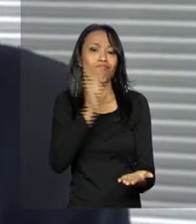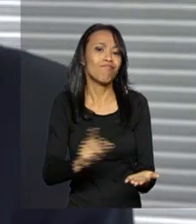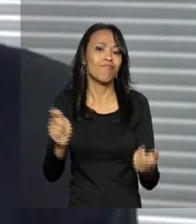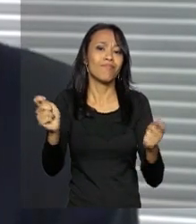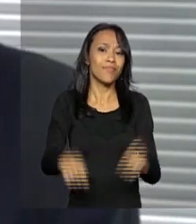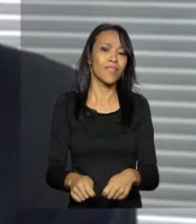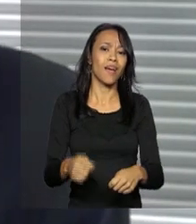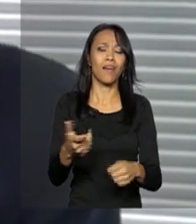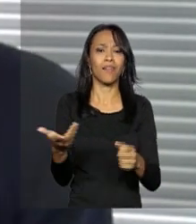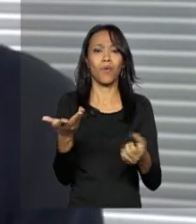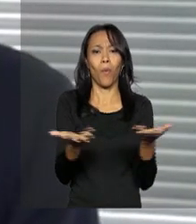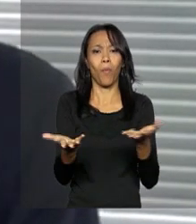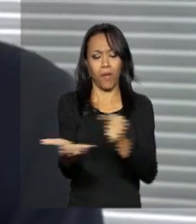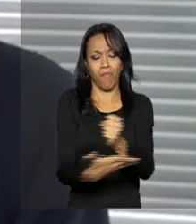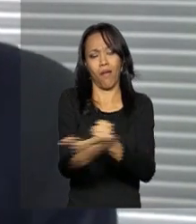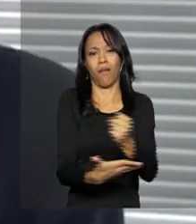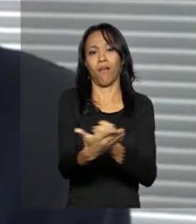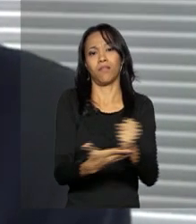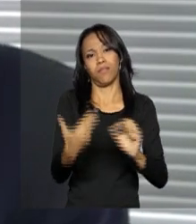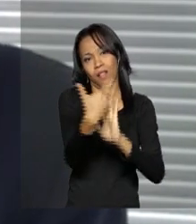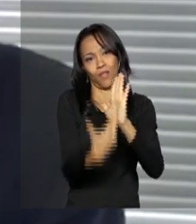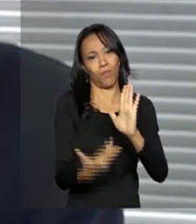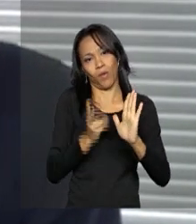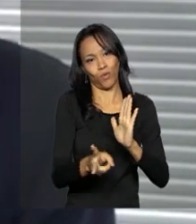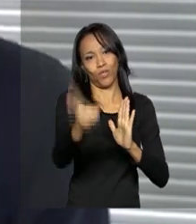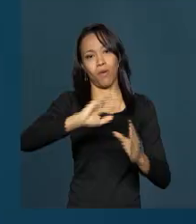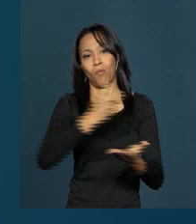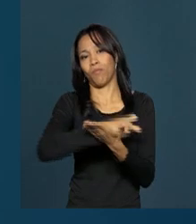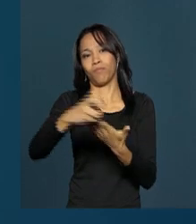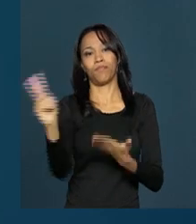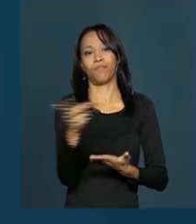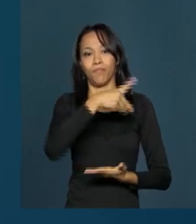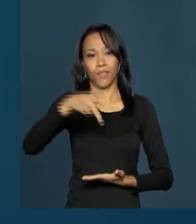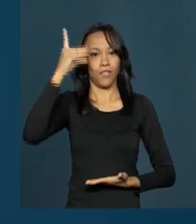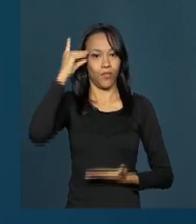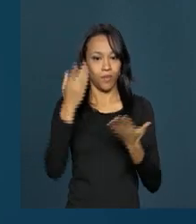de termos fundamento para o prosseguimento de um processo de